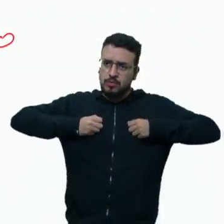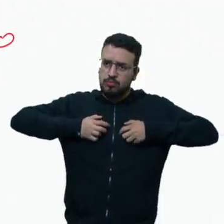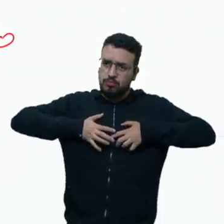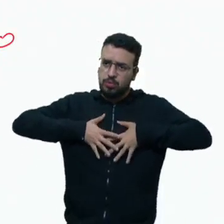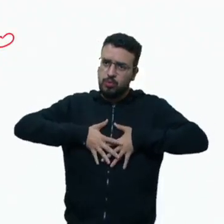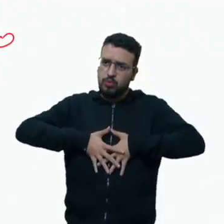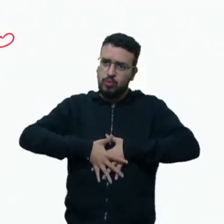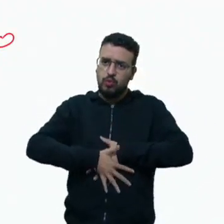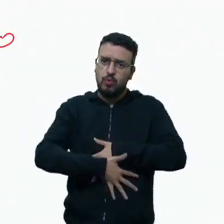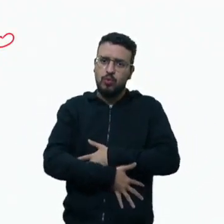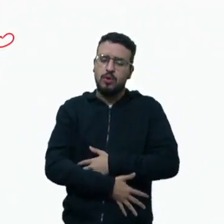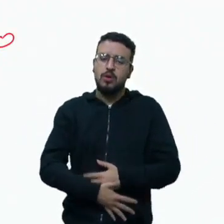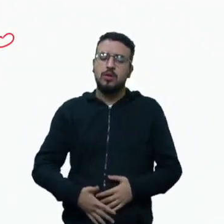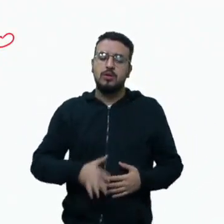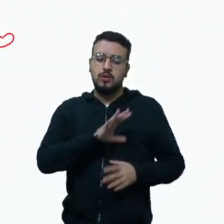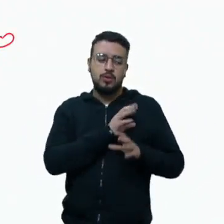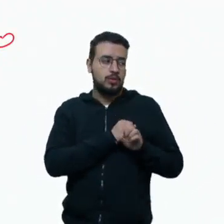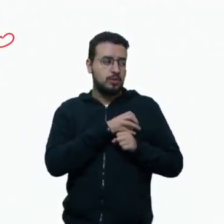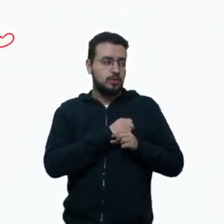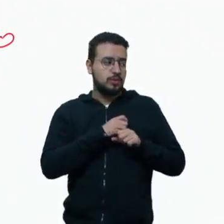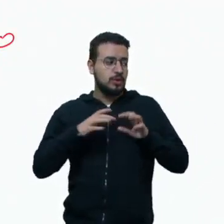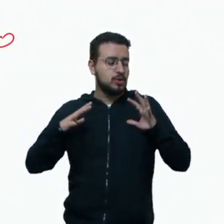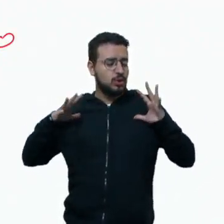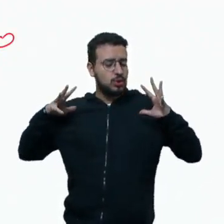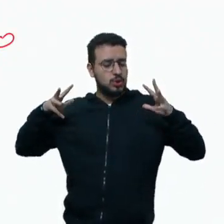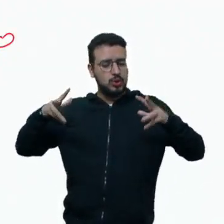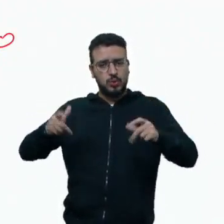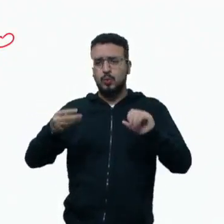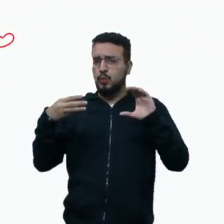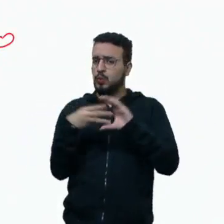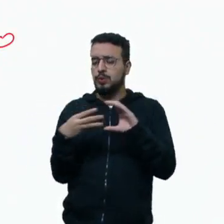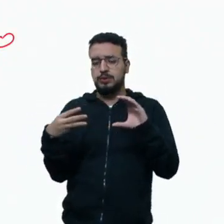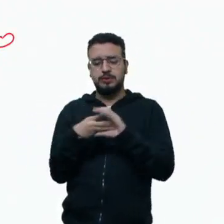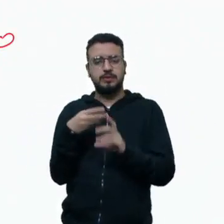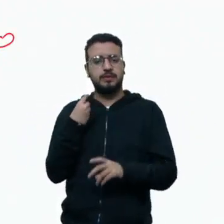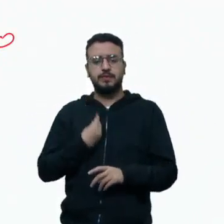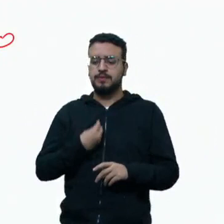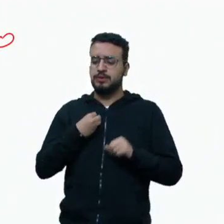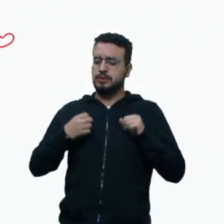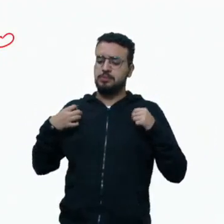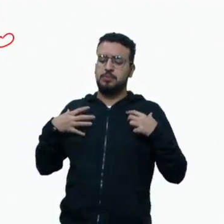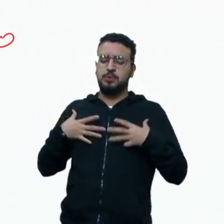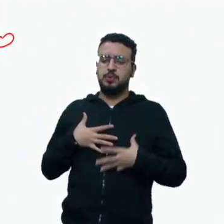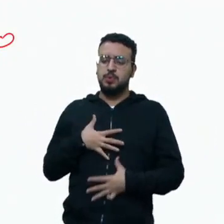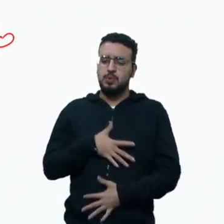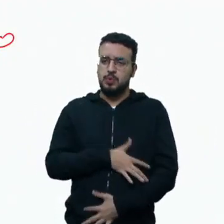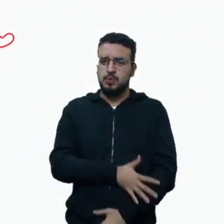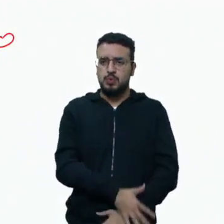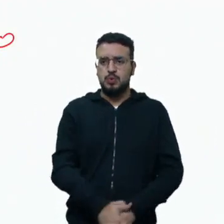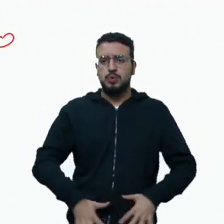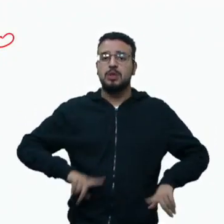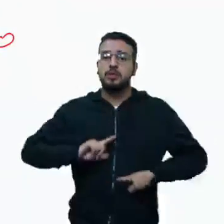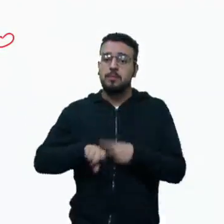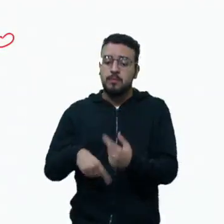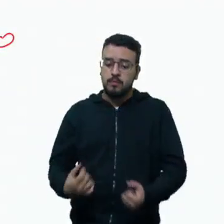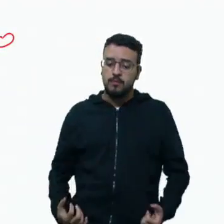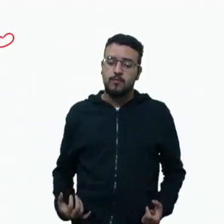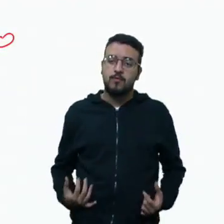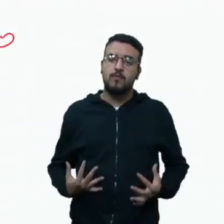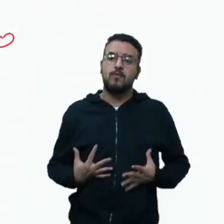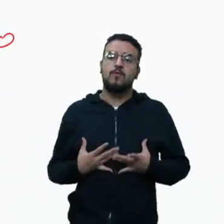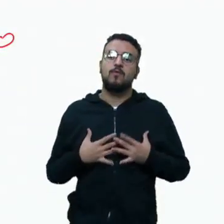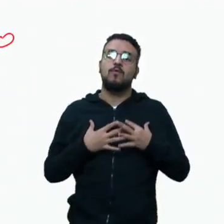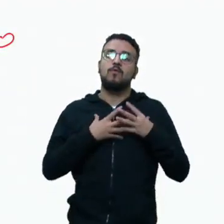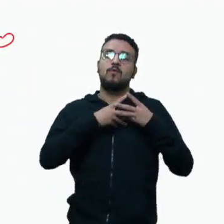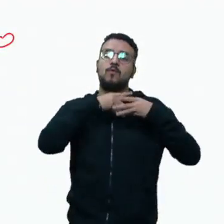coração para todas as células vivas do corpo e em seguida retornar ao coração. Você